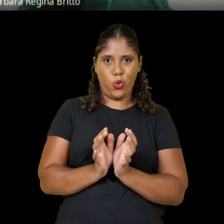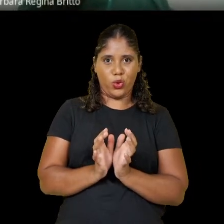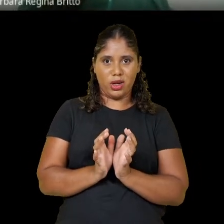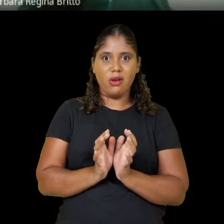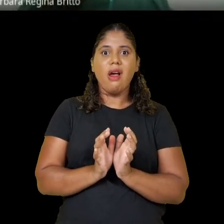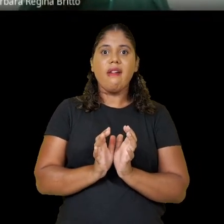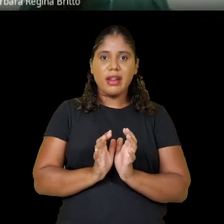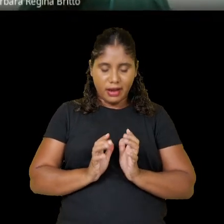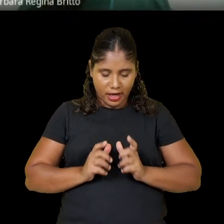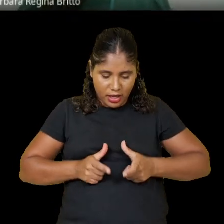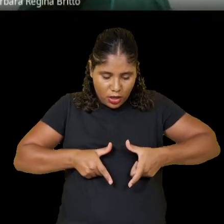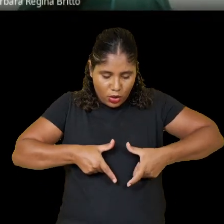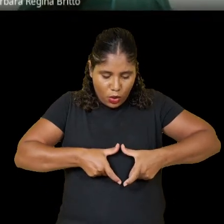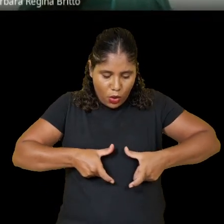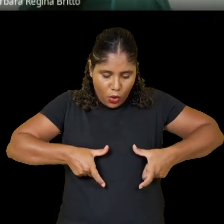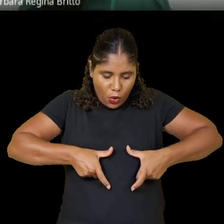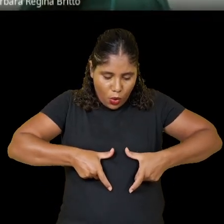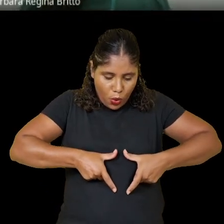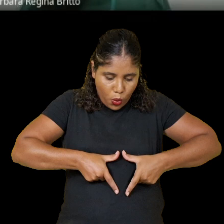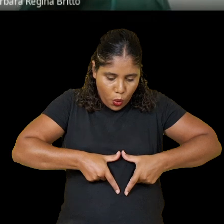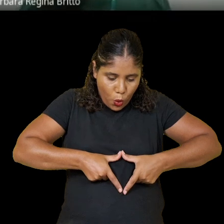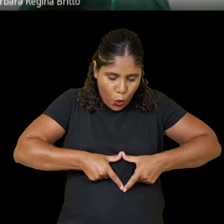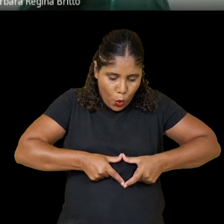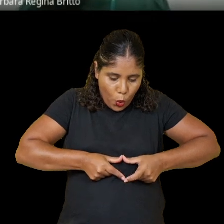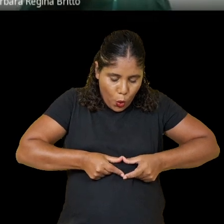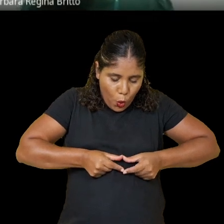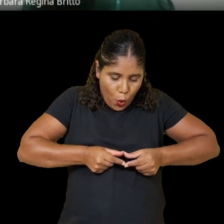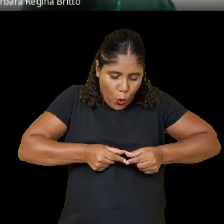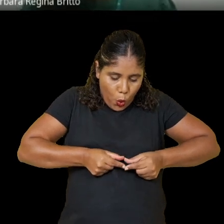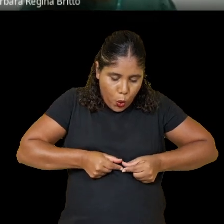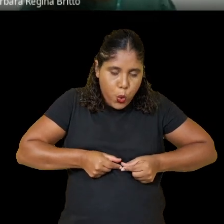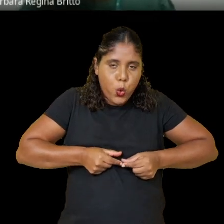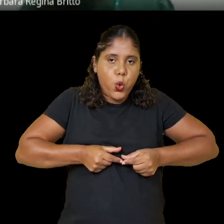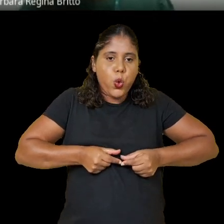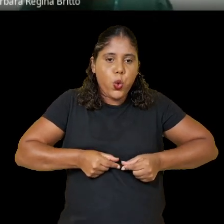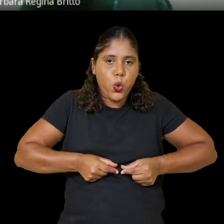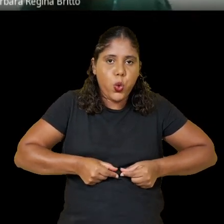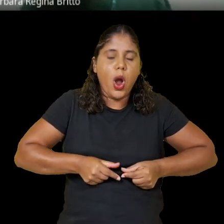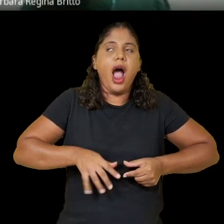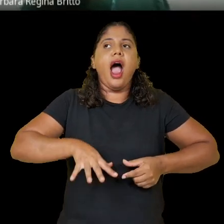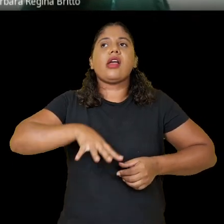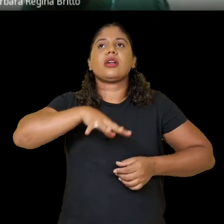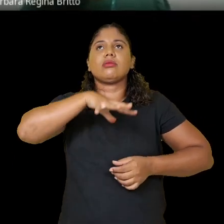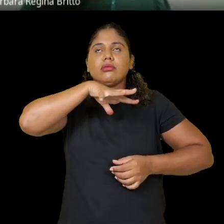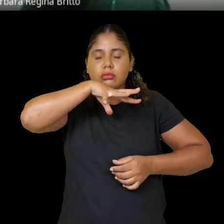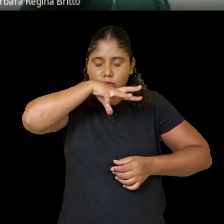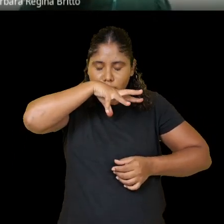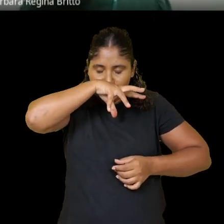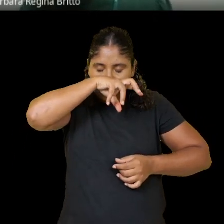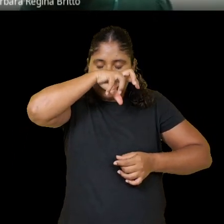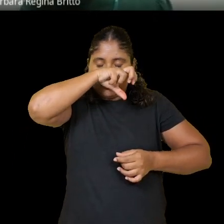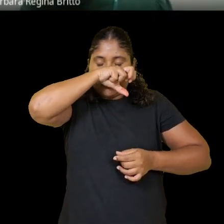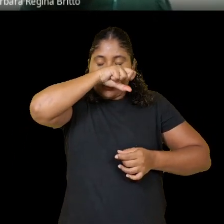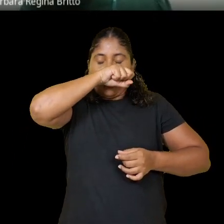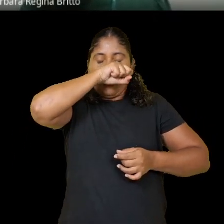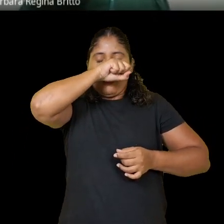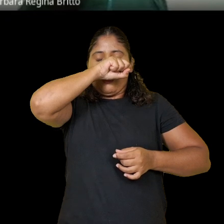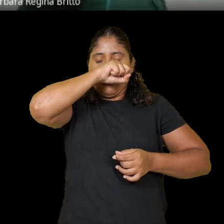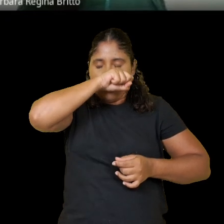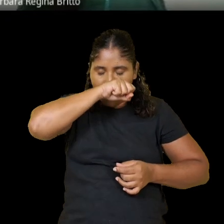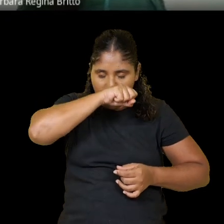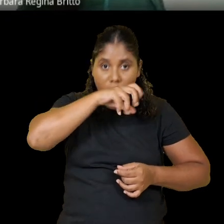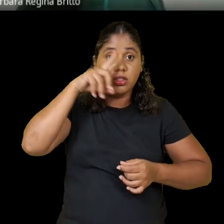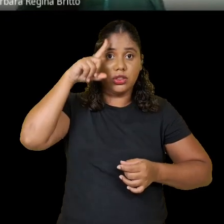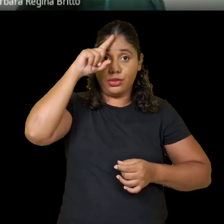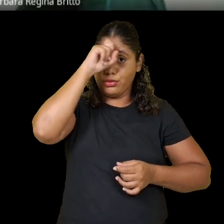como influência desse padrão respiratório. Algumas gestantes também reclamam de falta de ar. Então, tudo isso